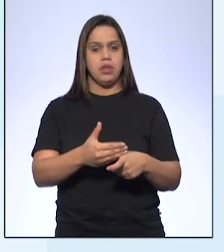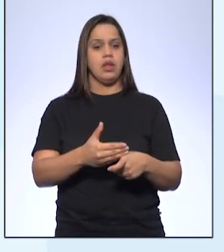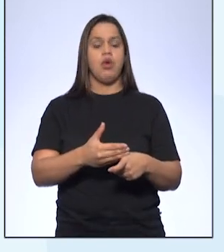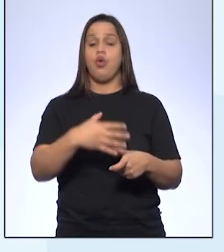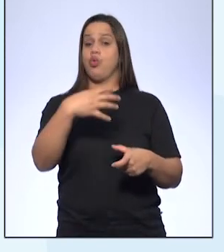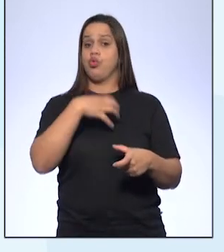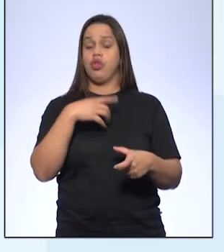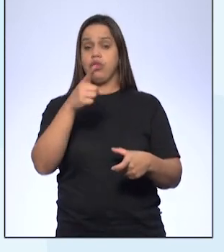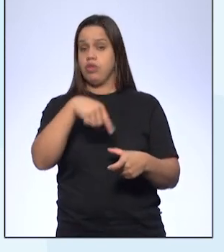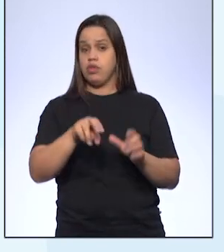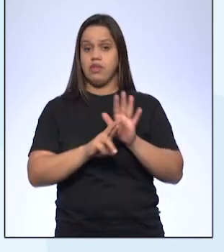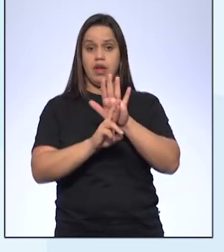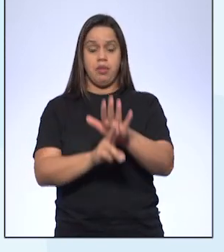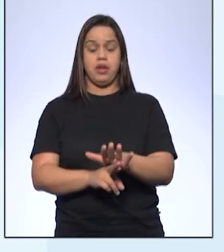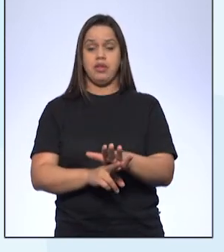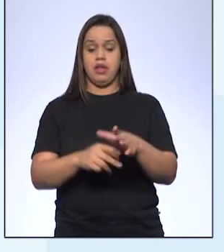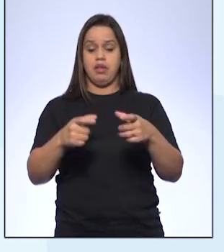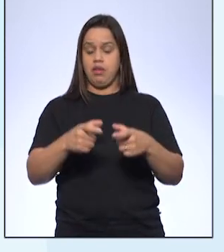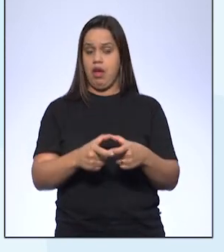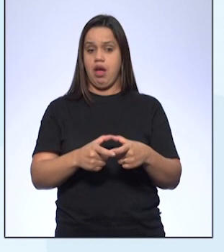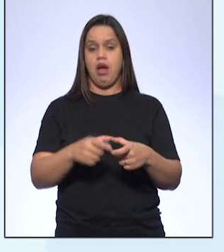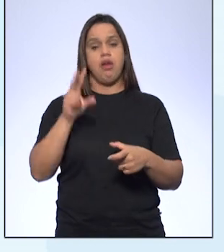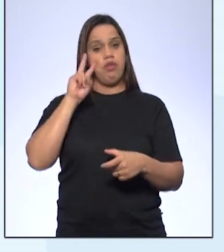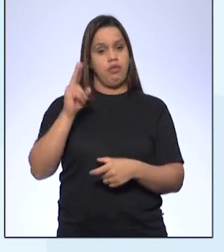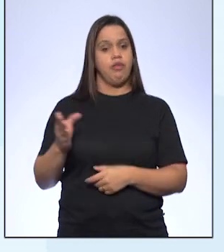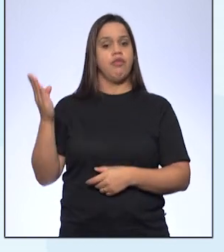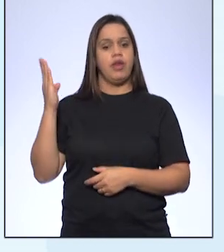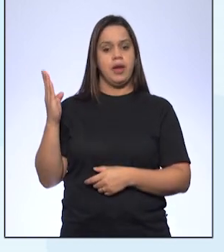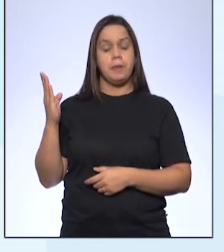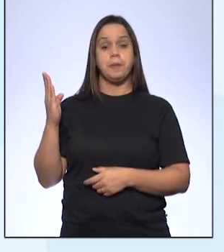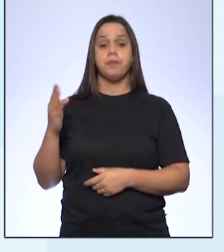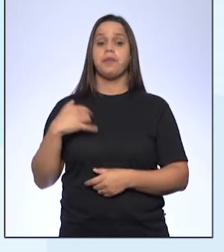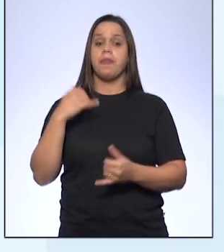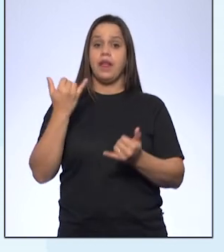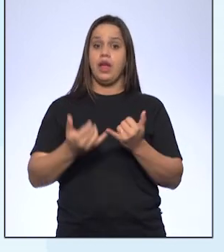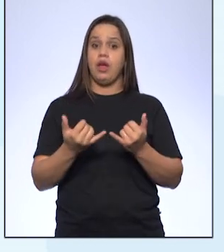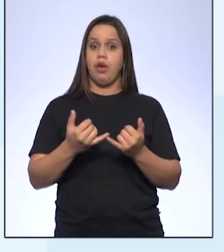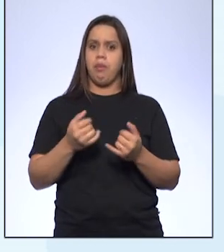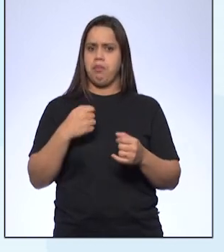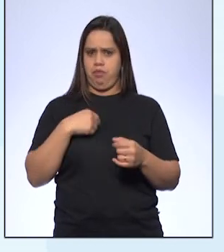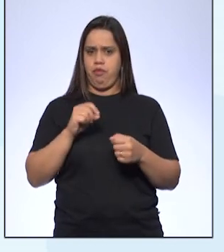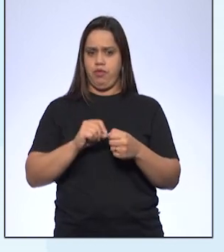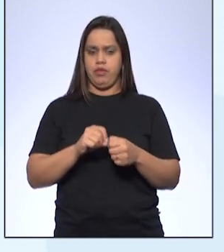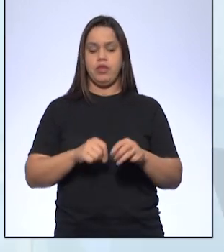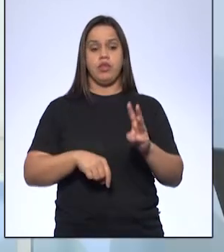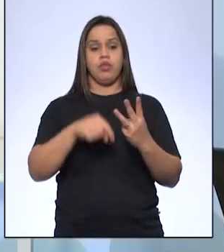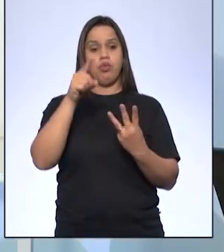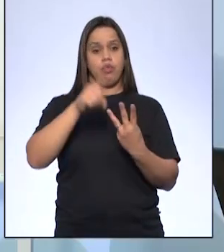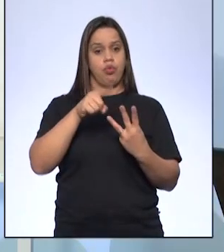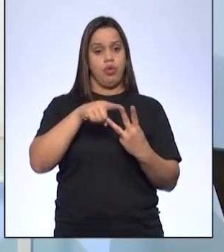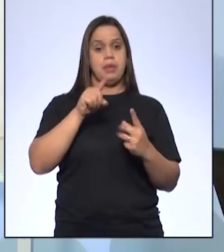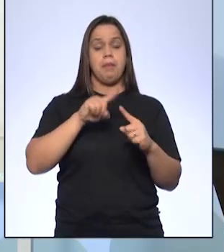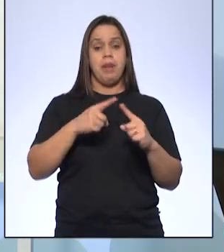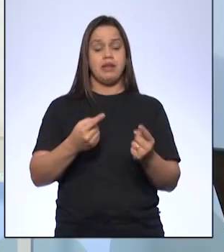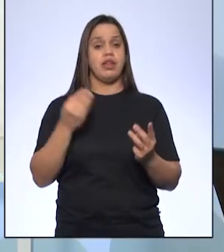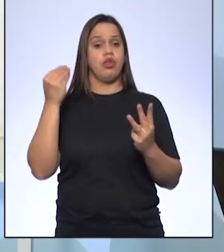que você representa o gráfico, ó, inclusive está na tela deles. Eu fiz parecido com o 2. Só que aqui eu estou